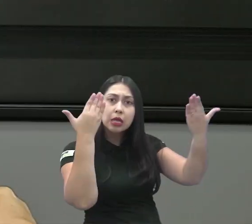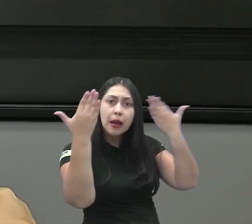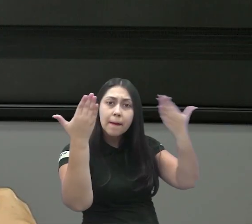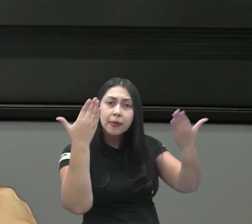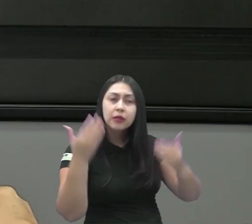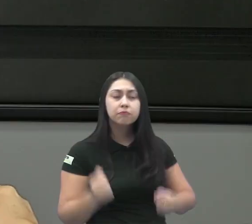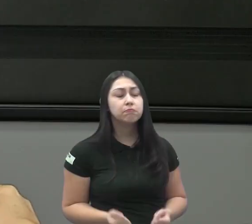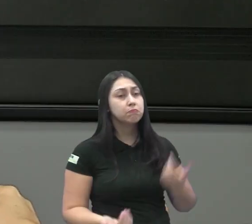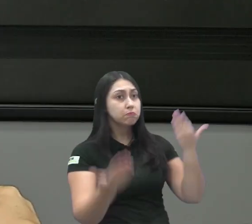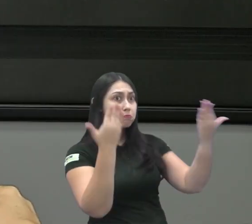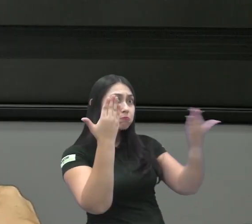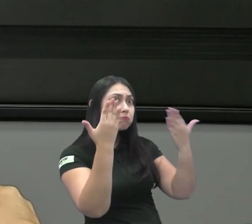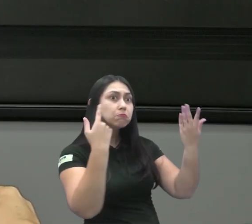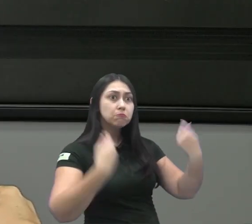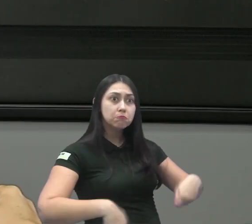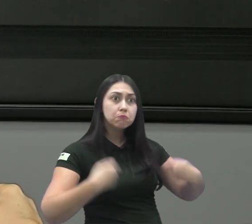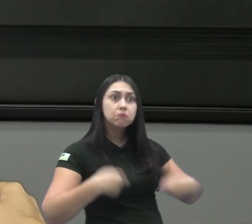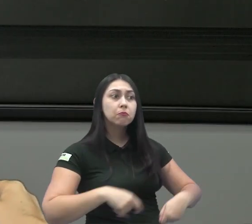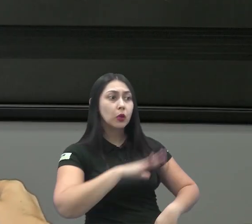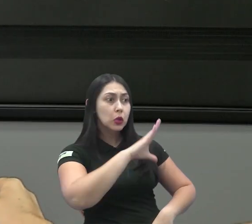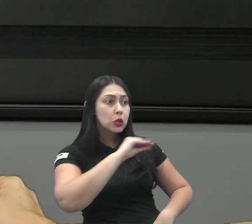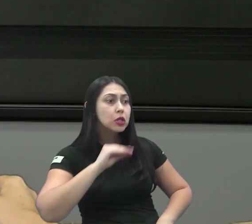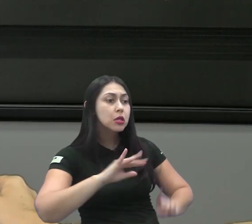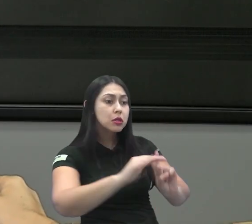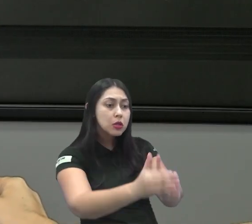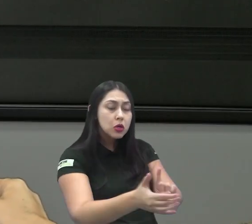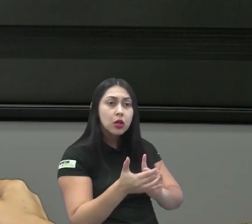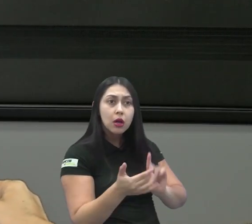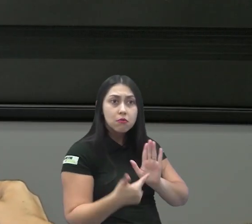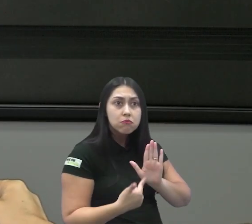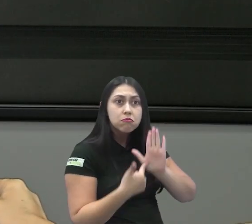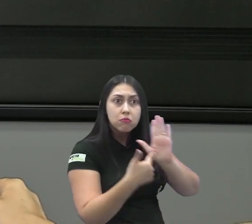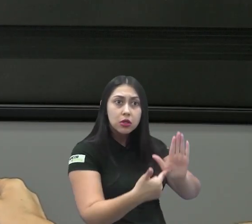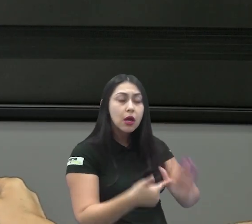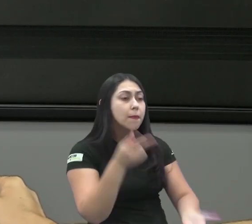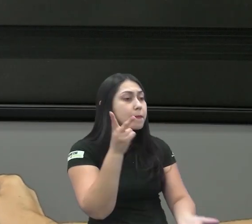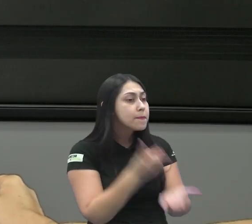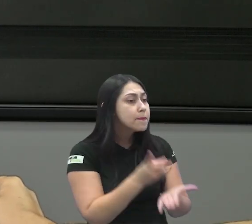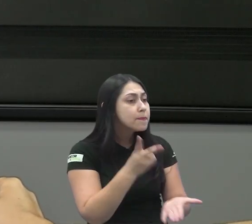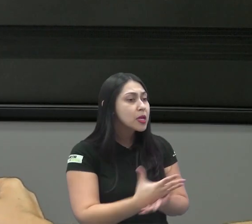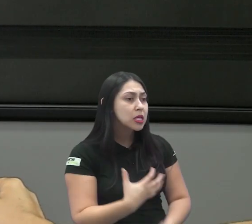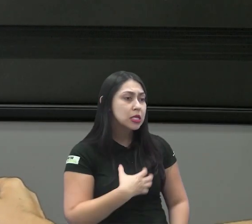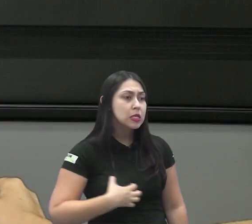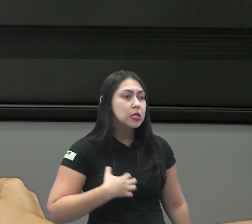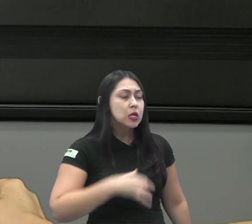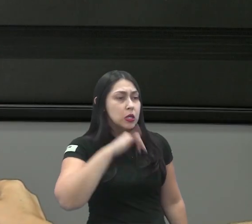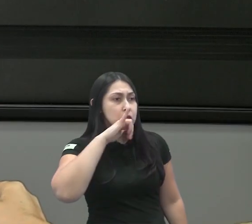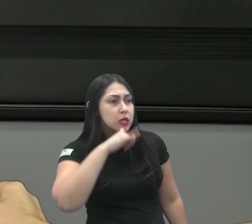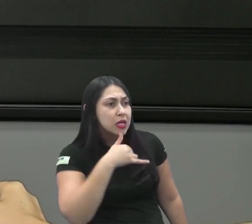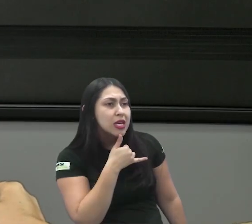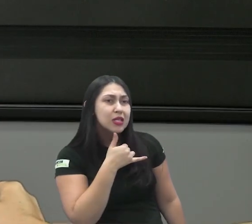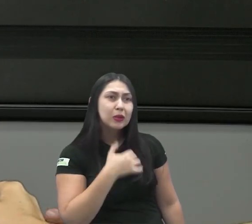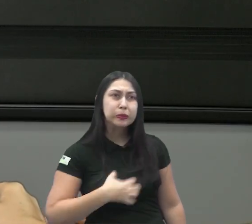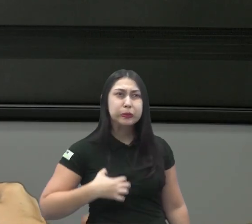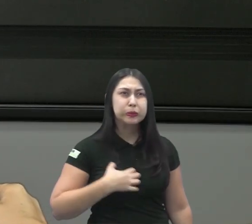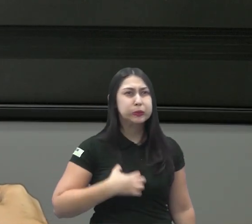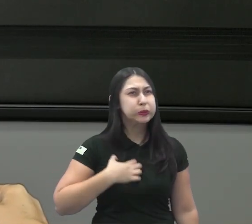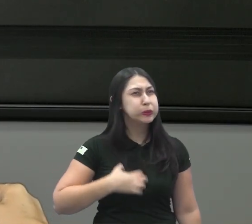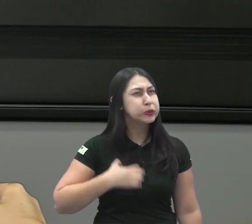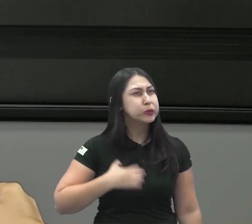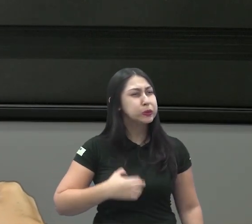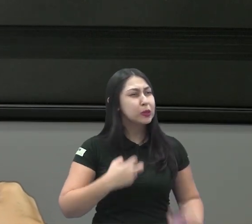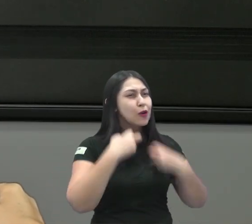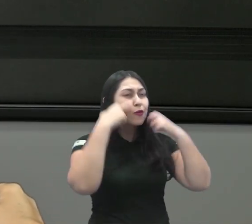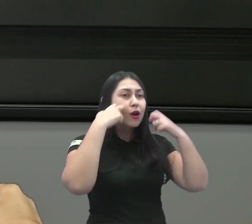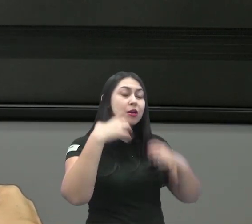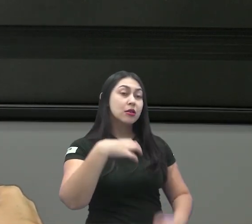O psicólogo ele precisa acolher esse adolescente, ele precisa mostrar para esse adolescente que, por mais que ele esteja sentindo tristeza, esteja sentindo